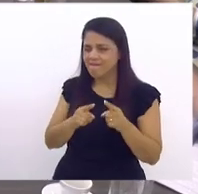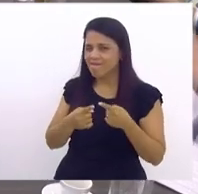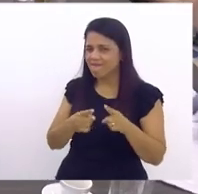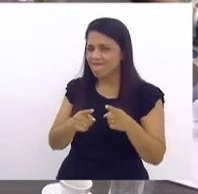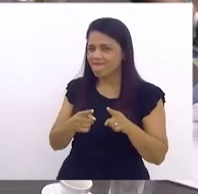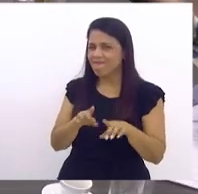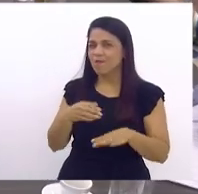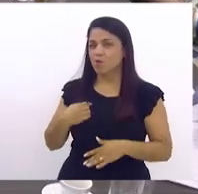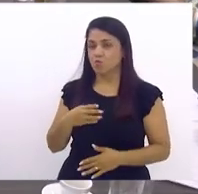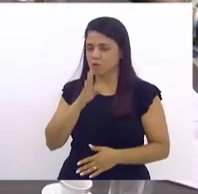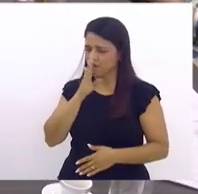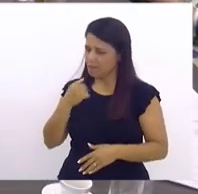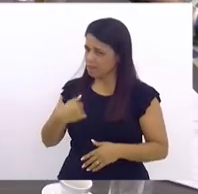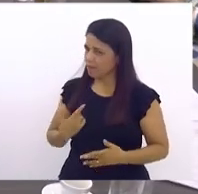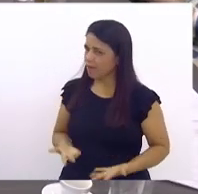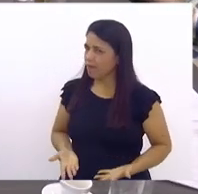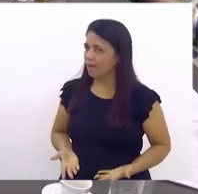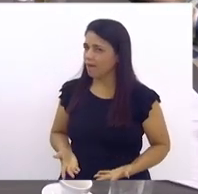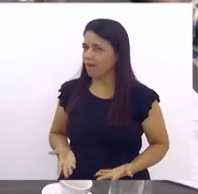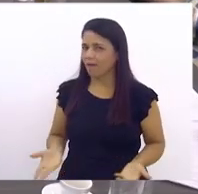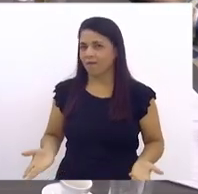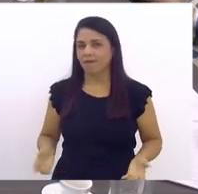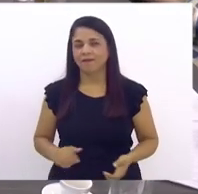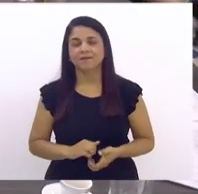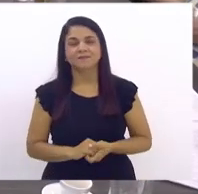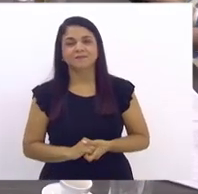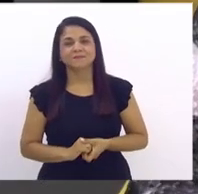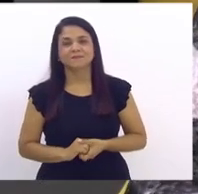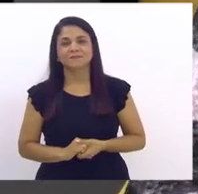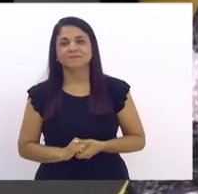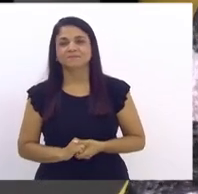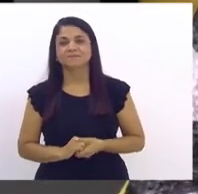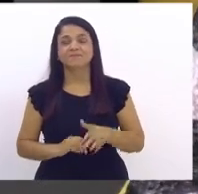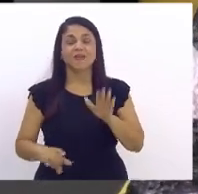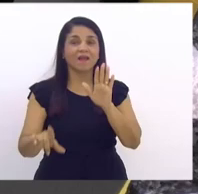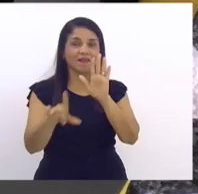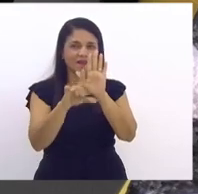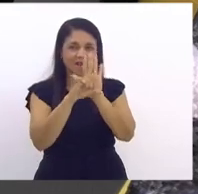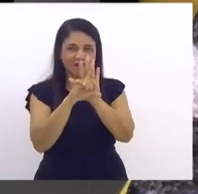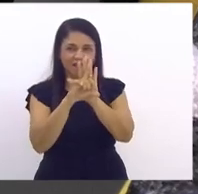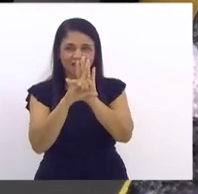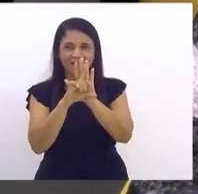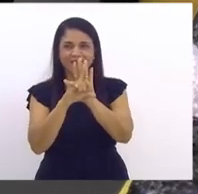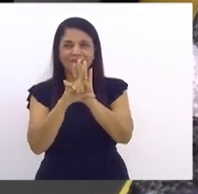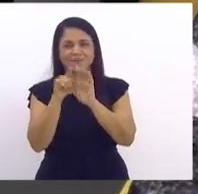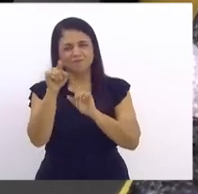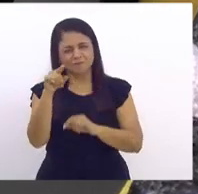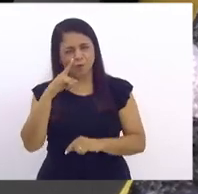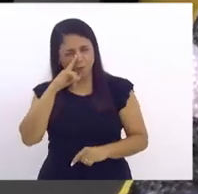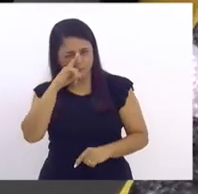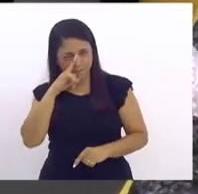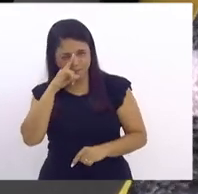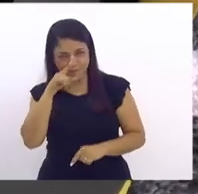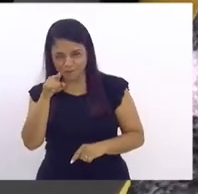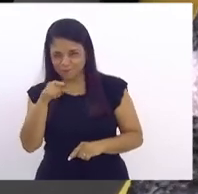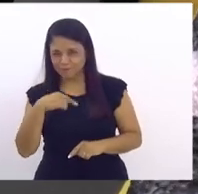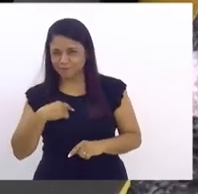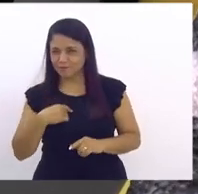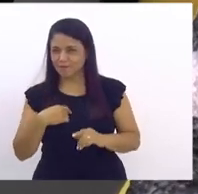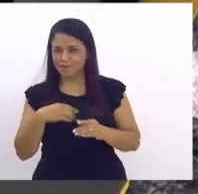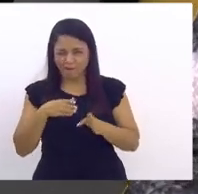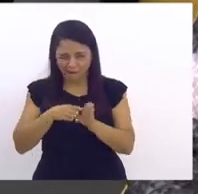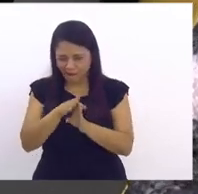aqui quietinho no cantinho. A lei que vossa excelência... Vossa excelência hoje está mais perigoso que está com a instrução aí do